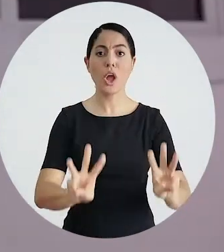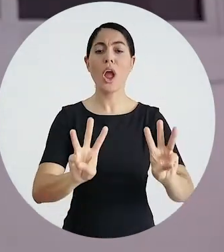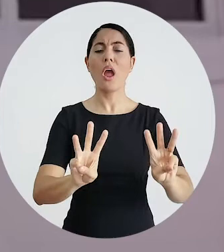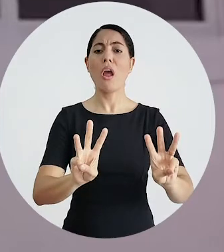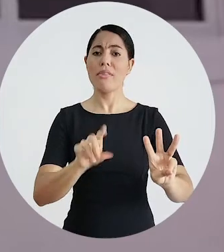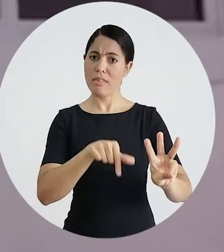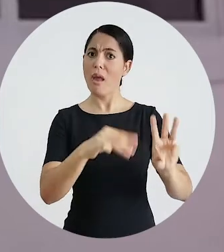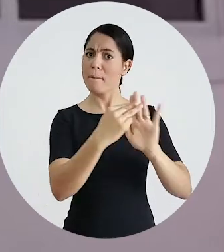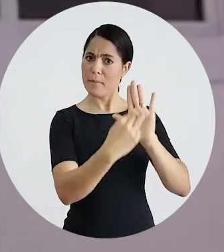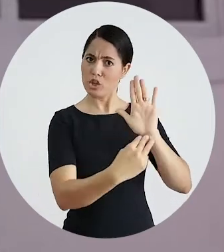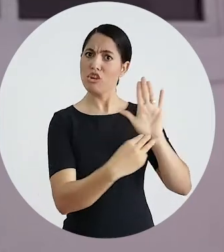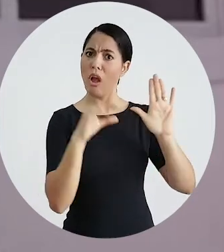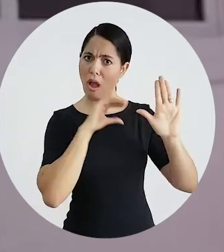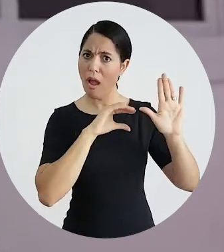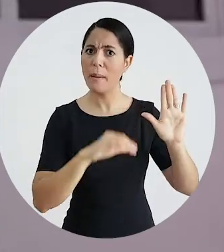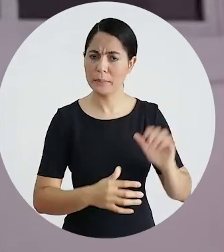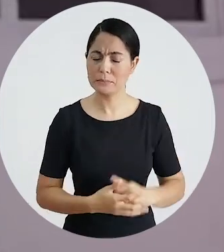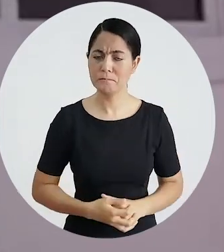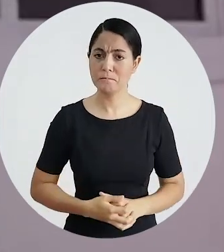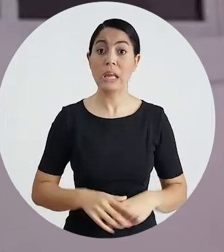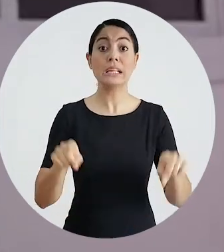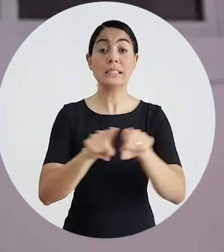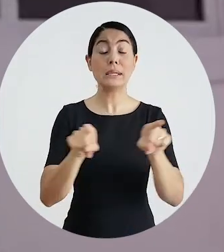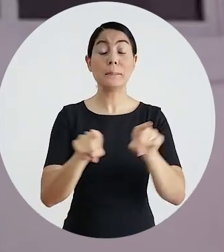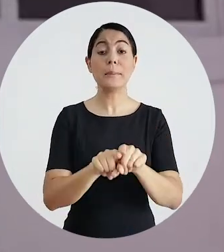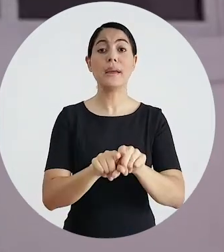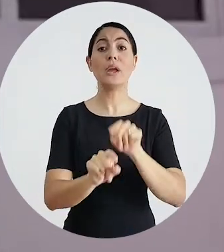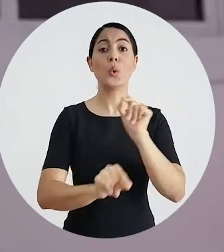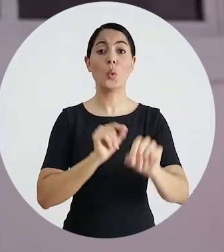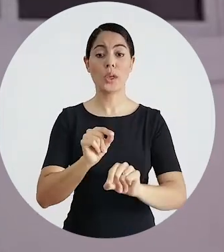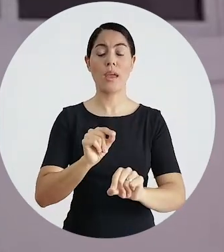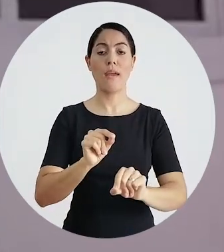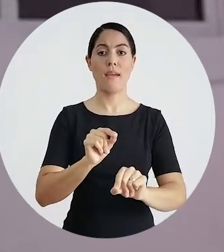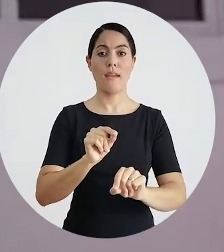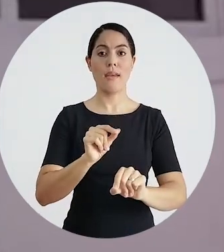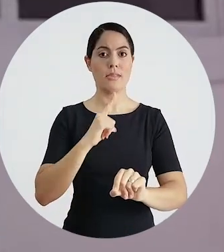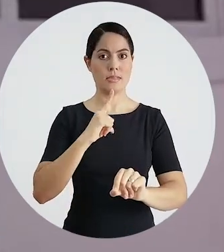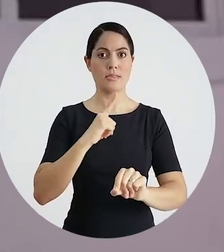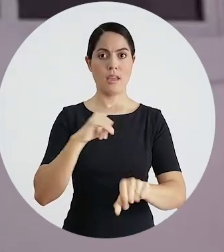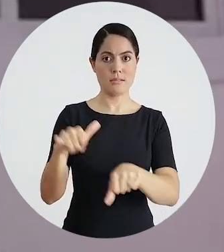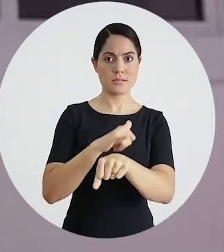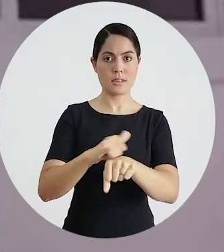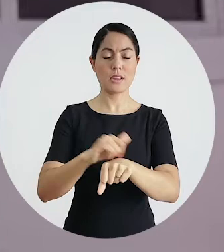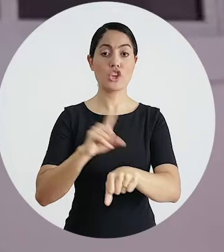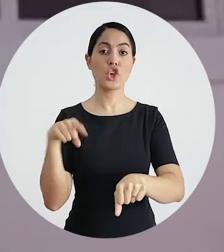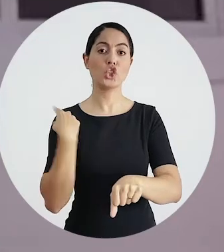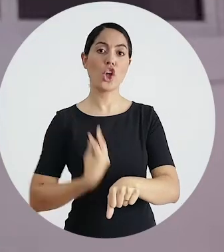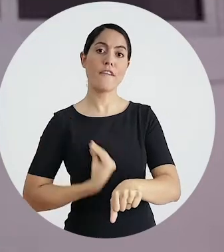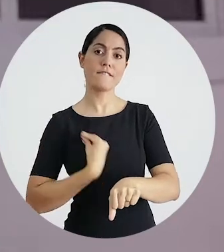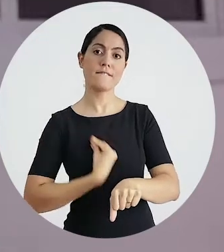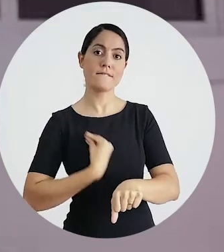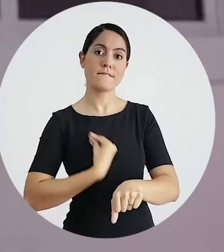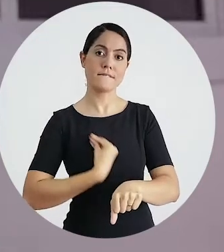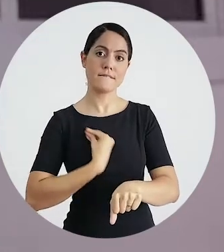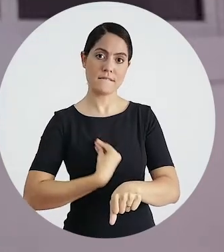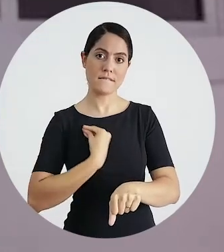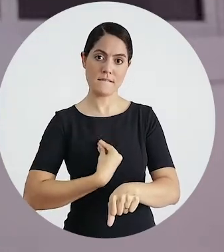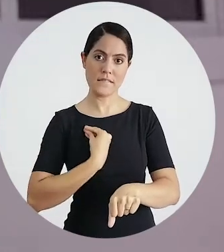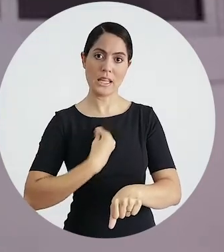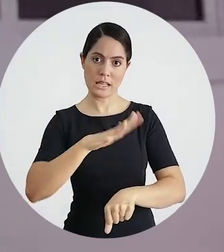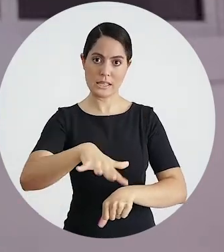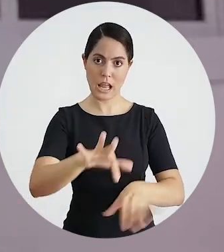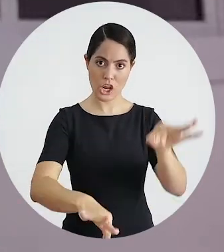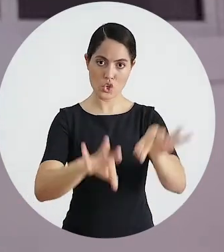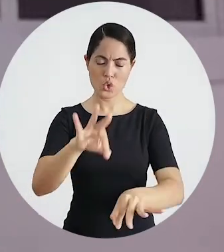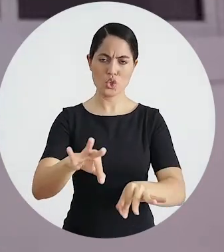ágeis, por exemplo, e a gente consegue trazer um pouquinho, importar isso com a nossa realidade jurídica, né? E como que a